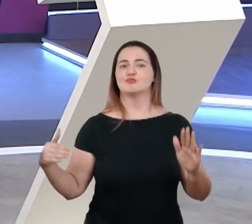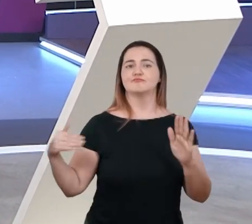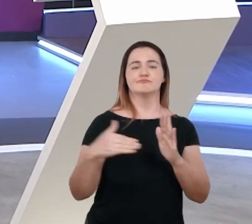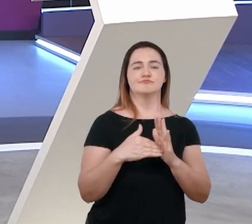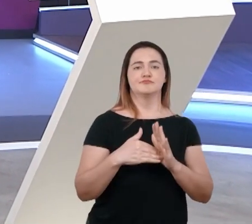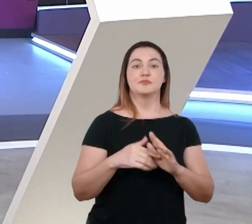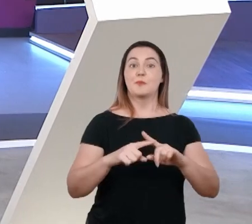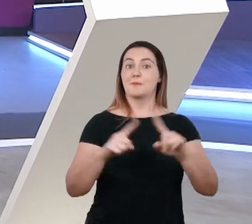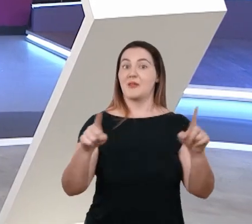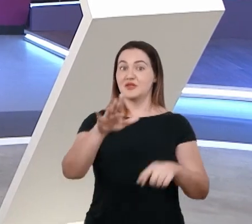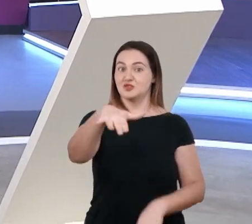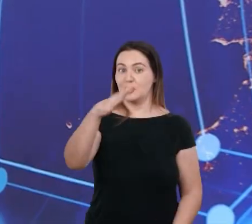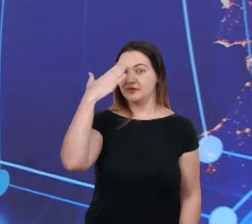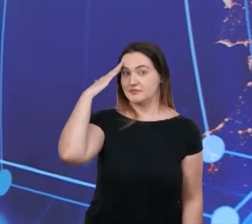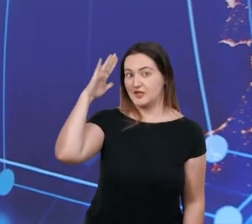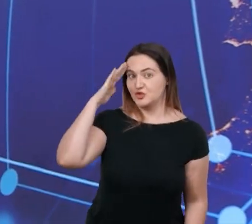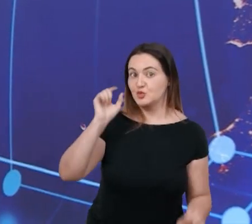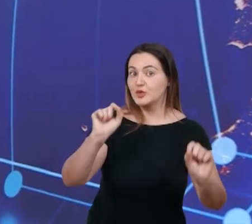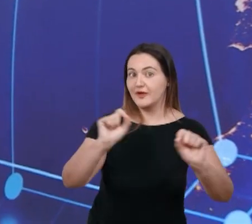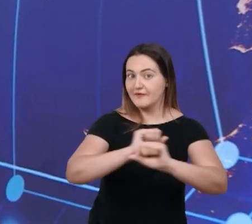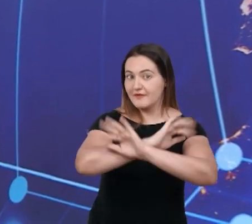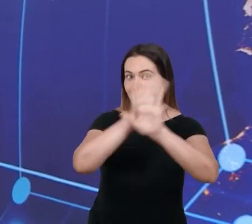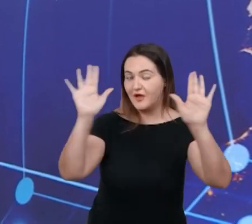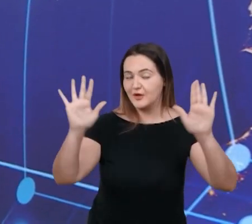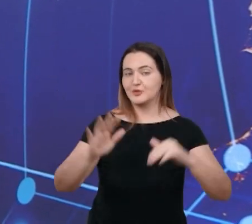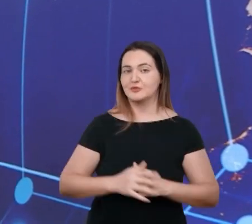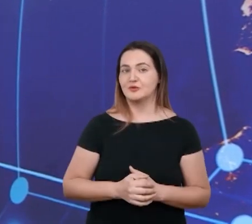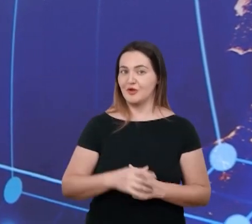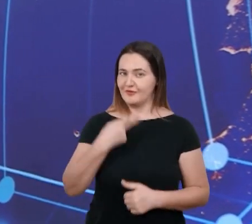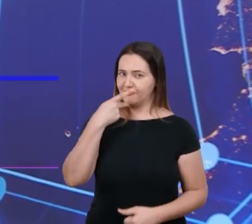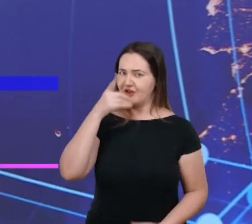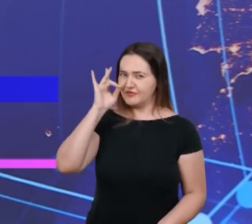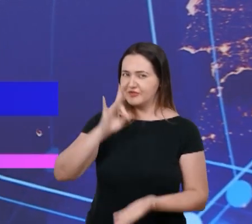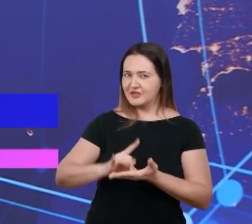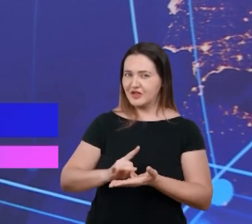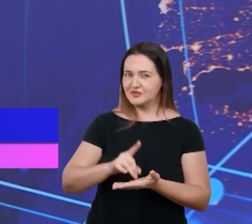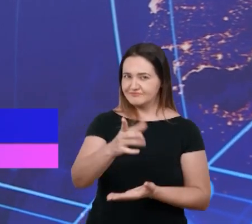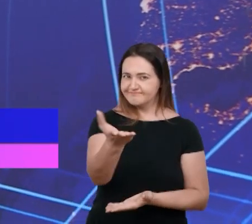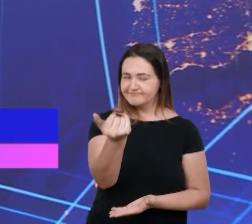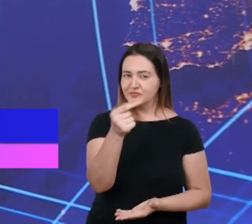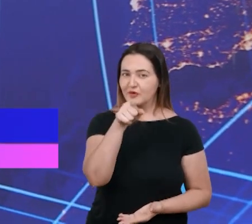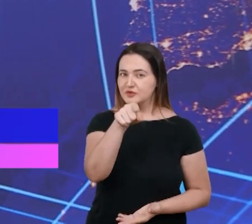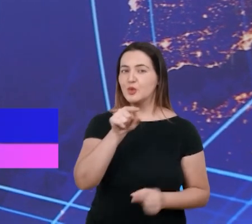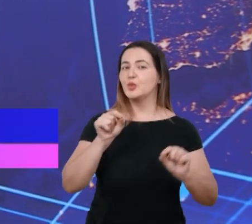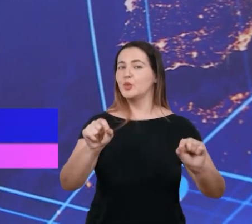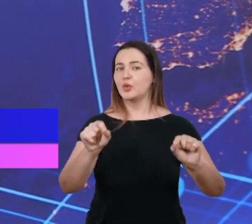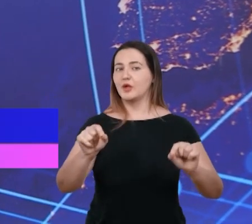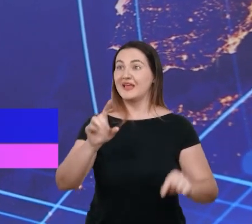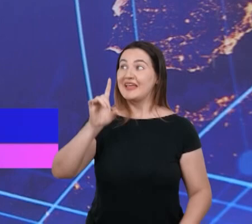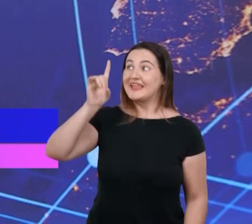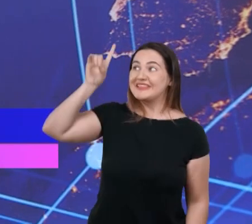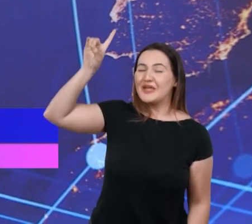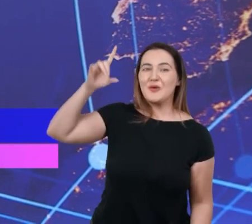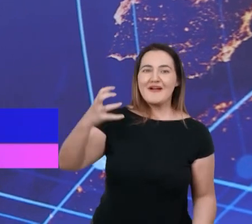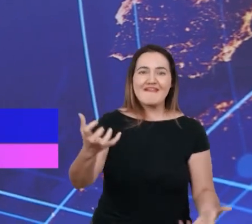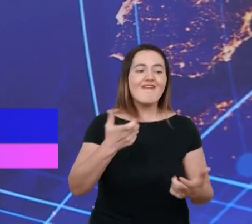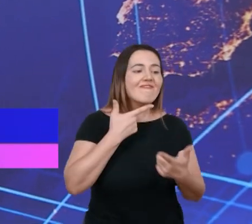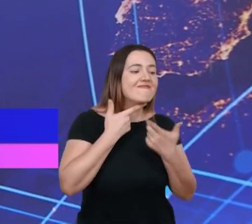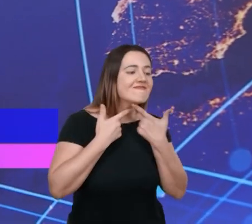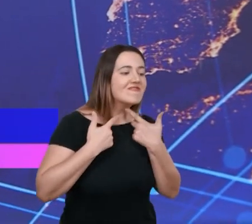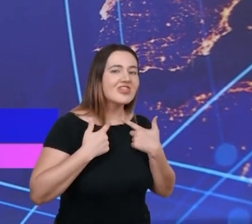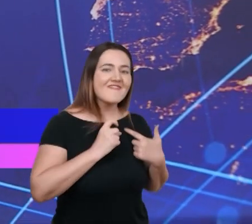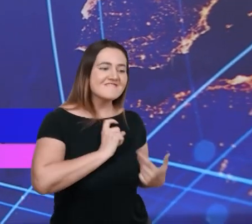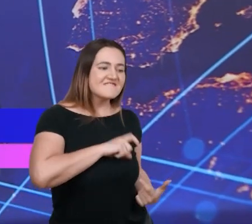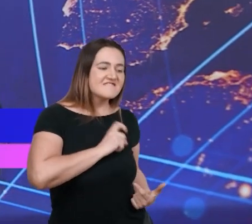final. Mas entenda uma coisa, minha amiga, meu amigo. Agora, de coração a coração.